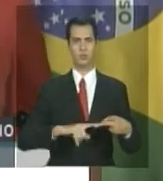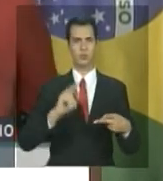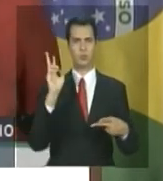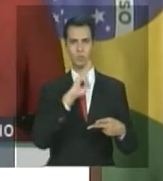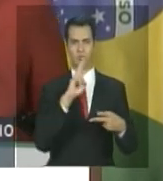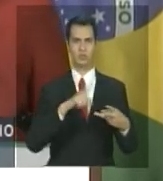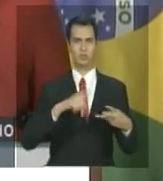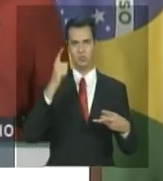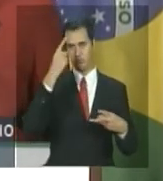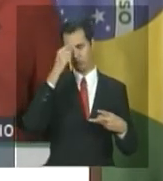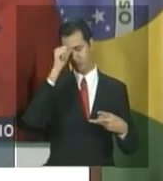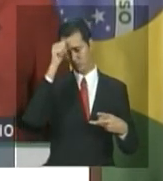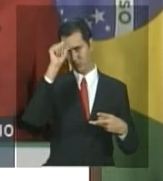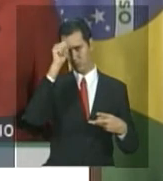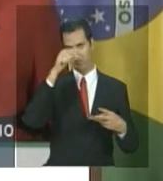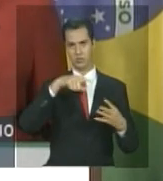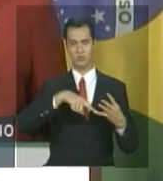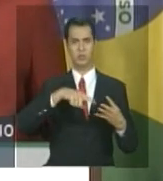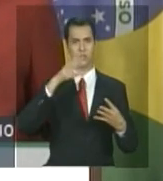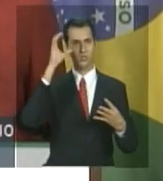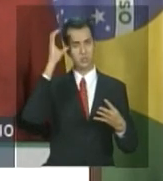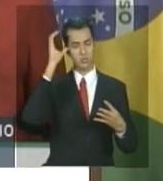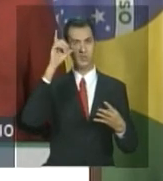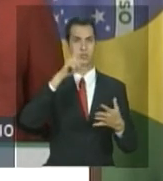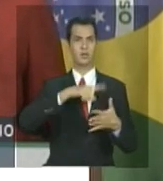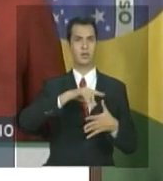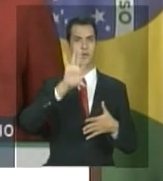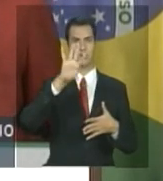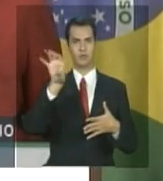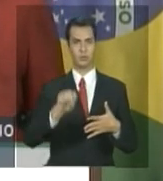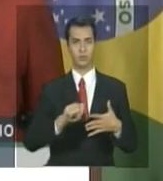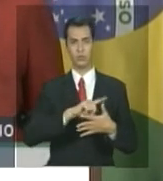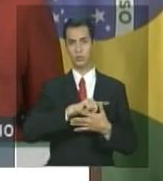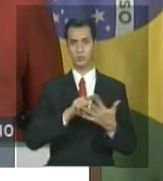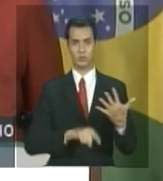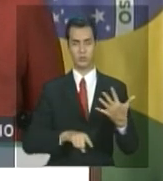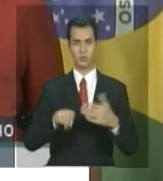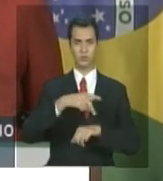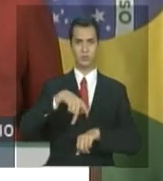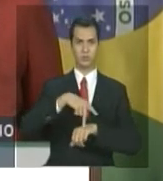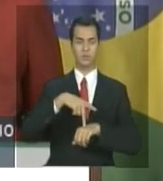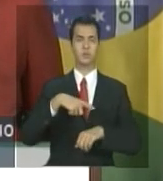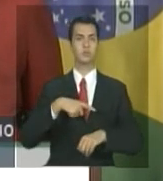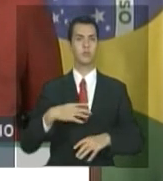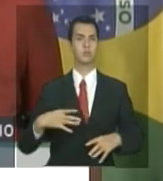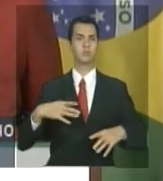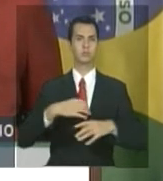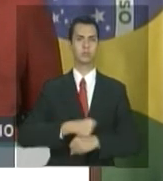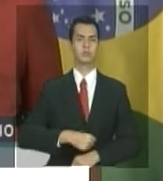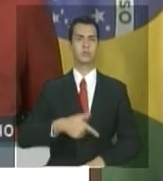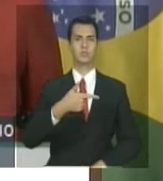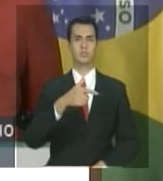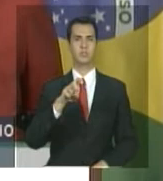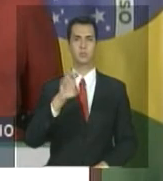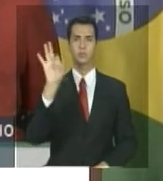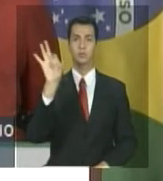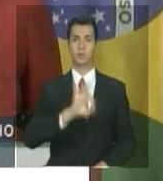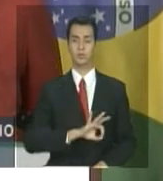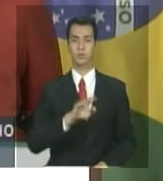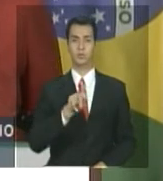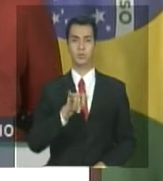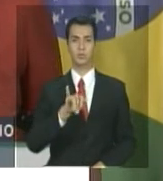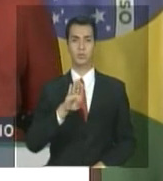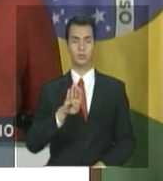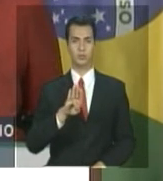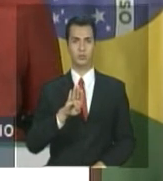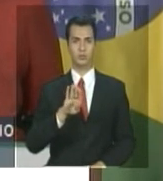Sul, representam cerca de 25% do PIB mundial, em paridade